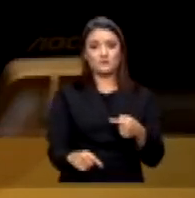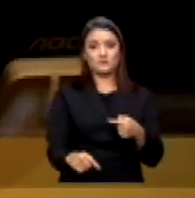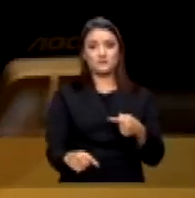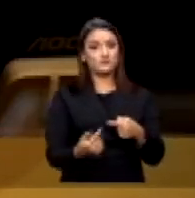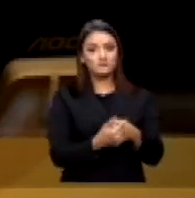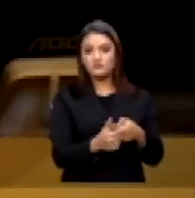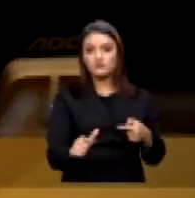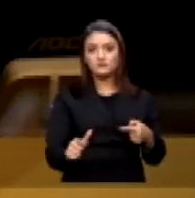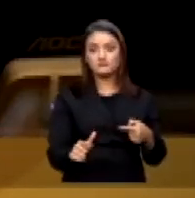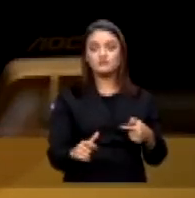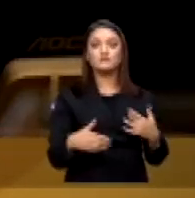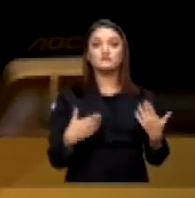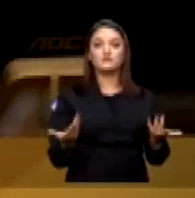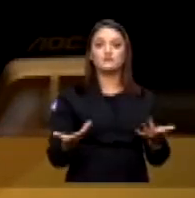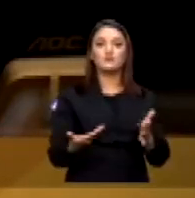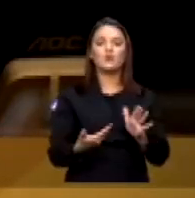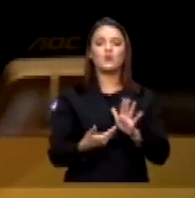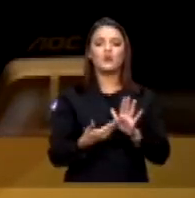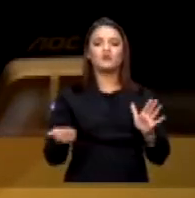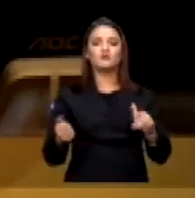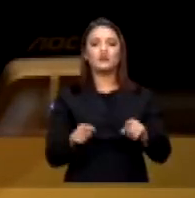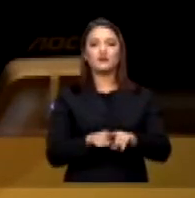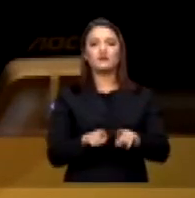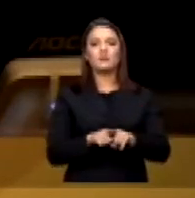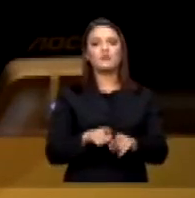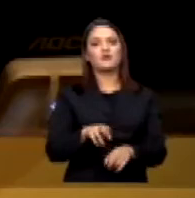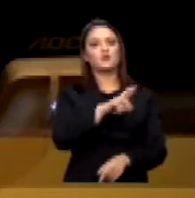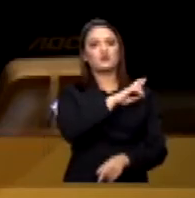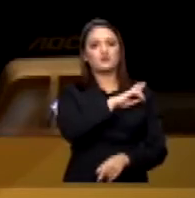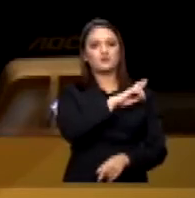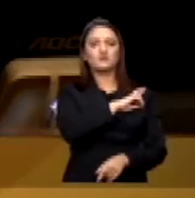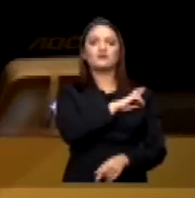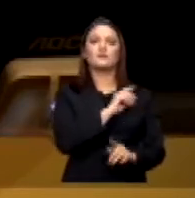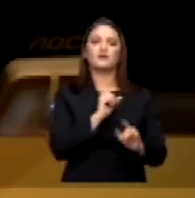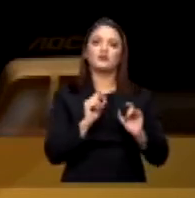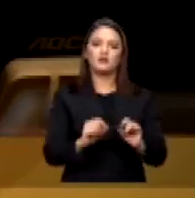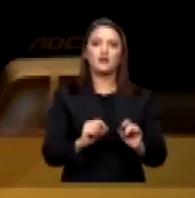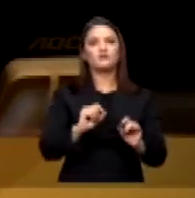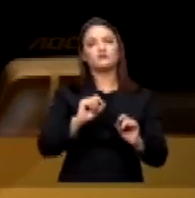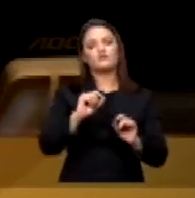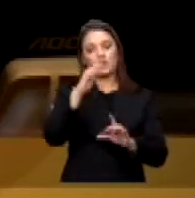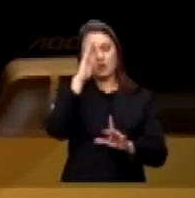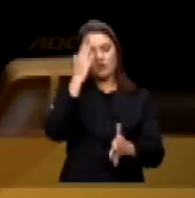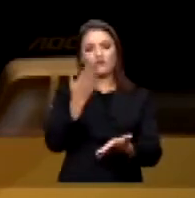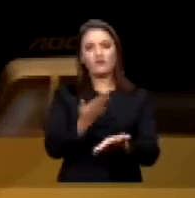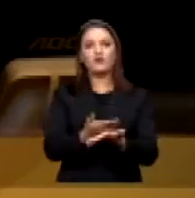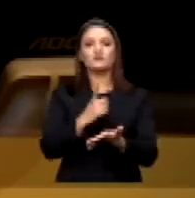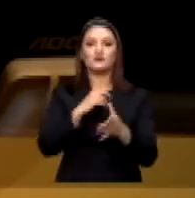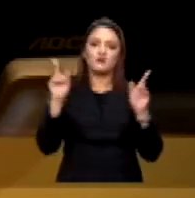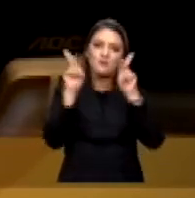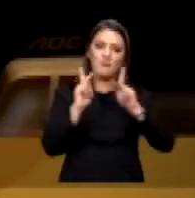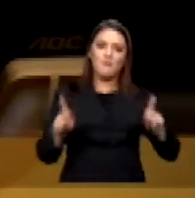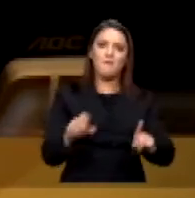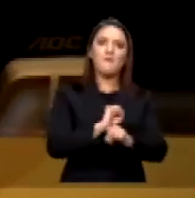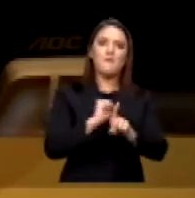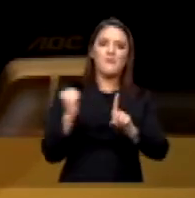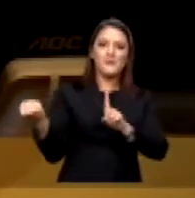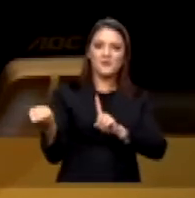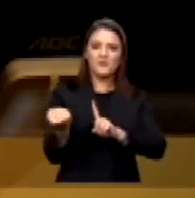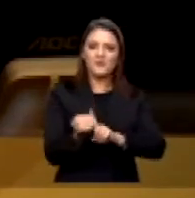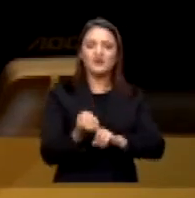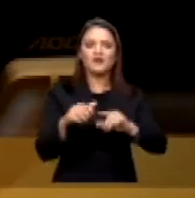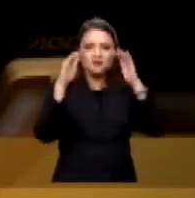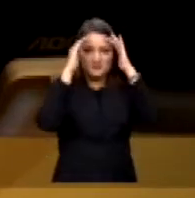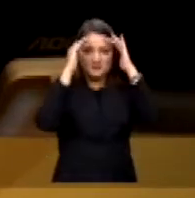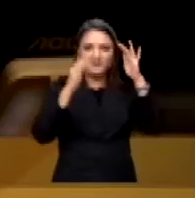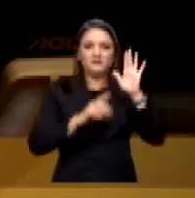não contém, é retirarmos do Estado o seu dever para com a confiança na paz social e no cumprimento